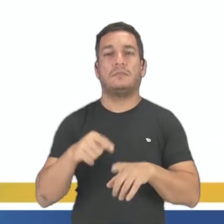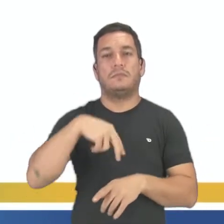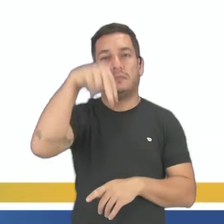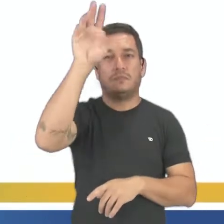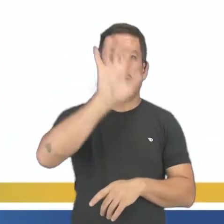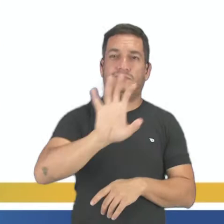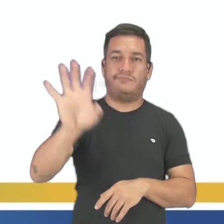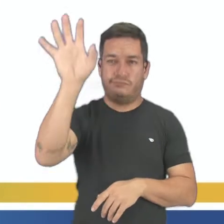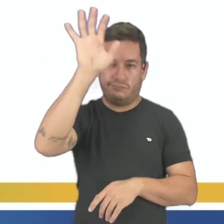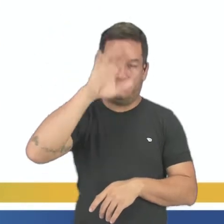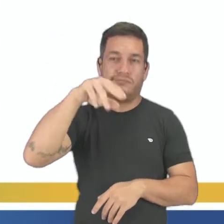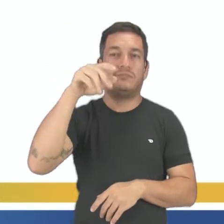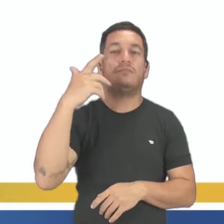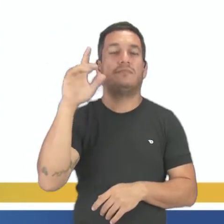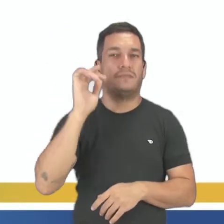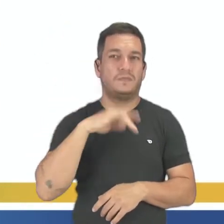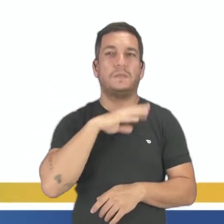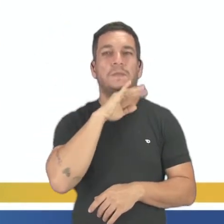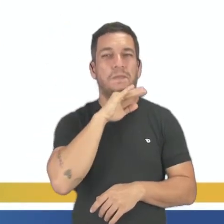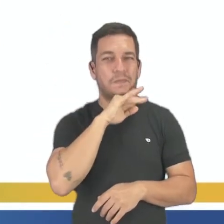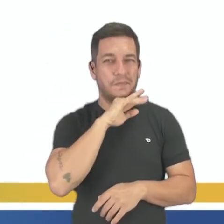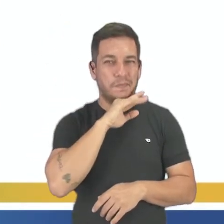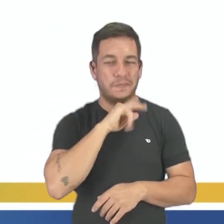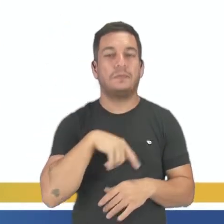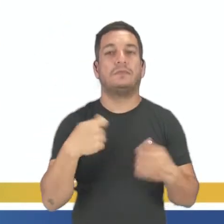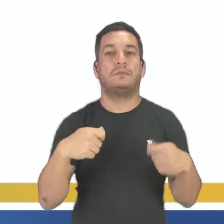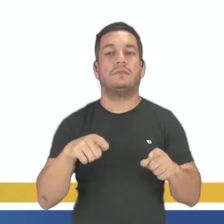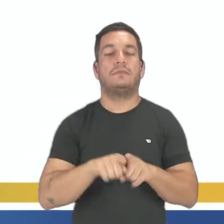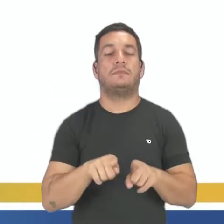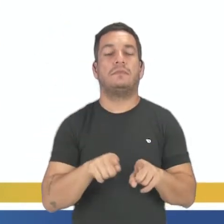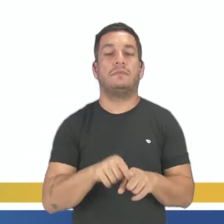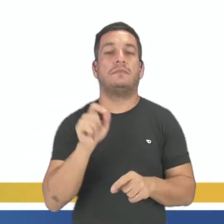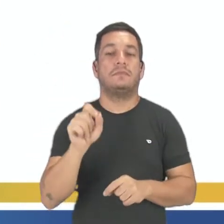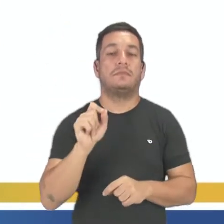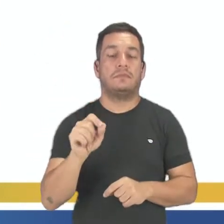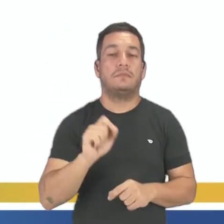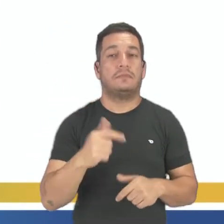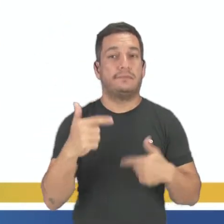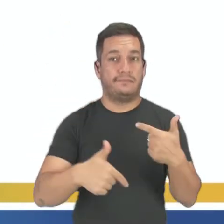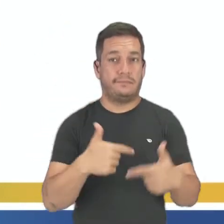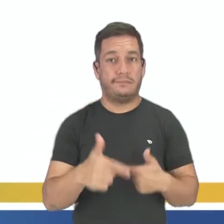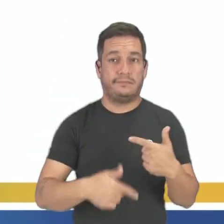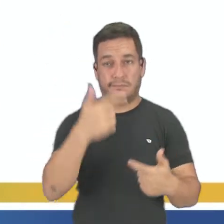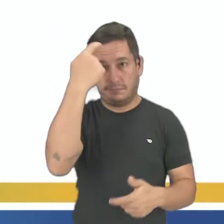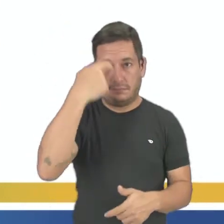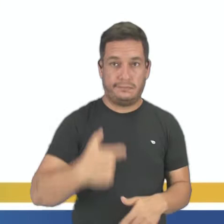bem precária nesse sentido. E aí precisa-se também de quê? De mão de obra